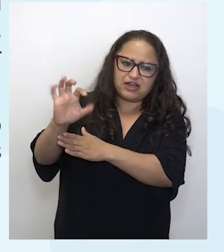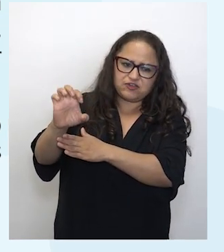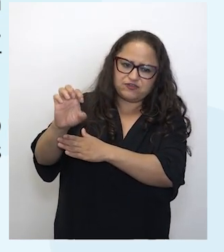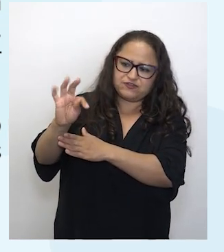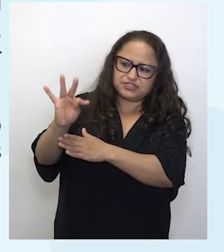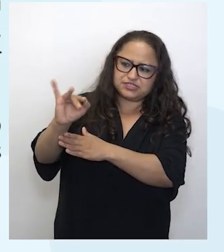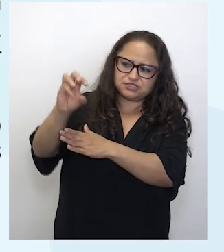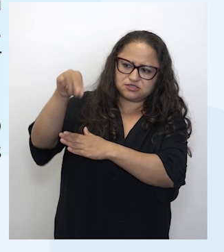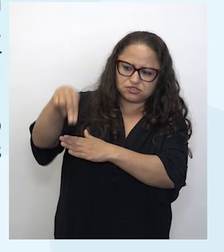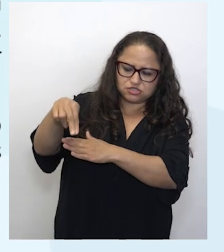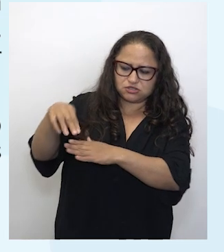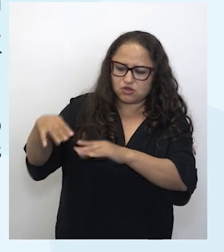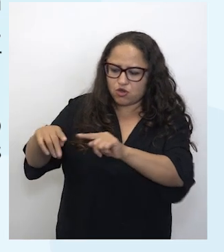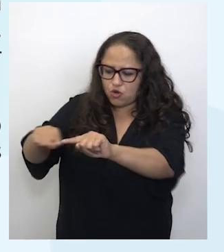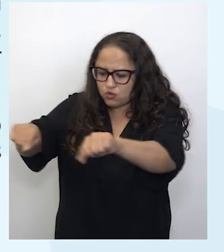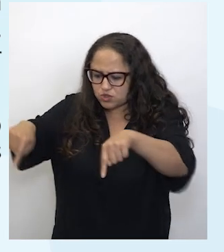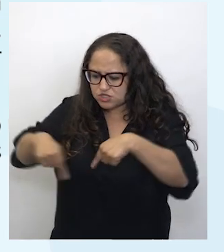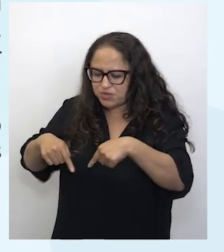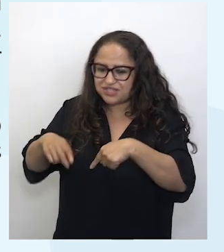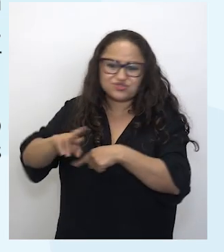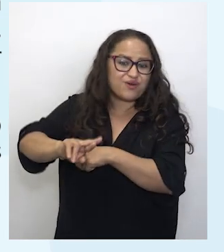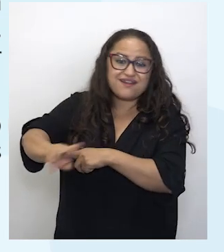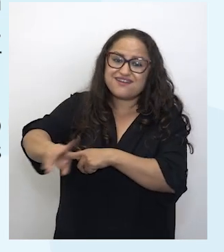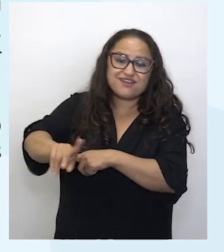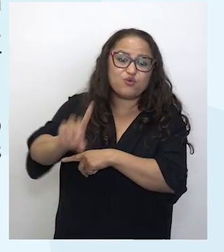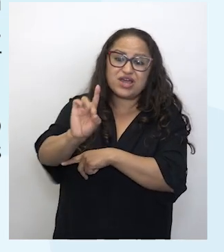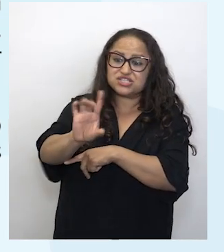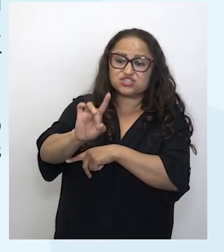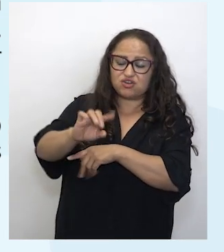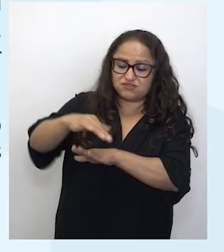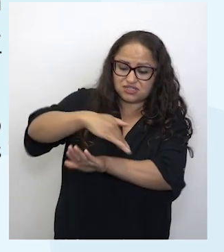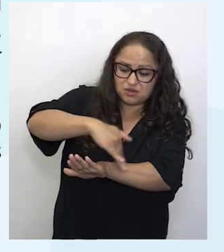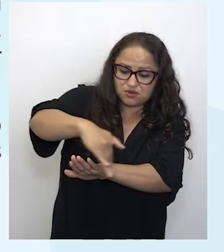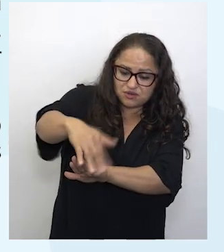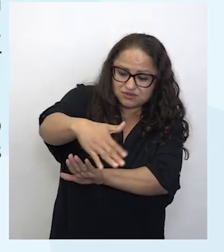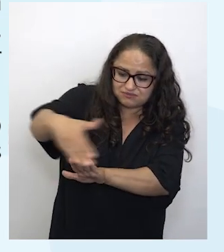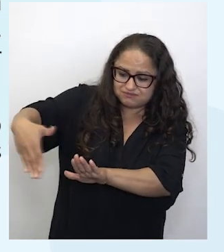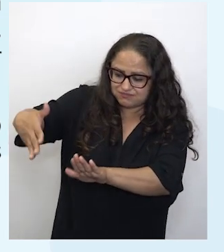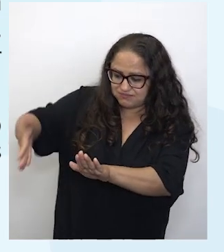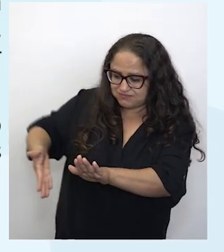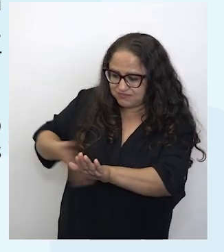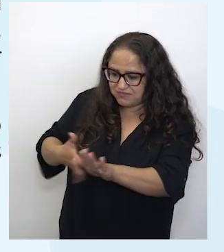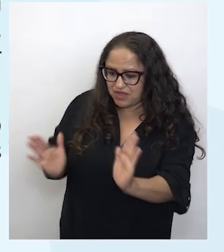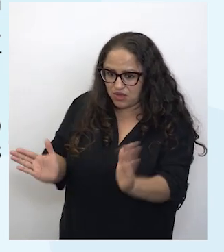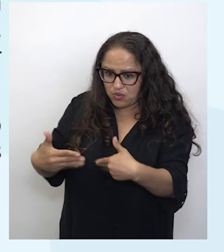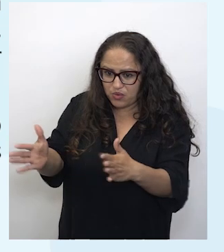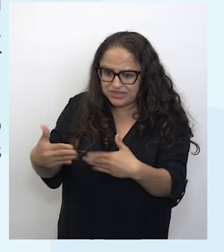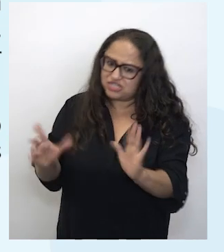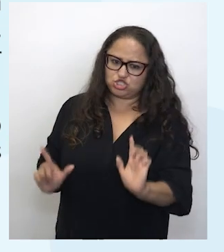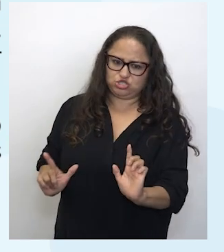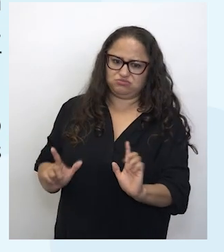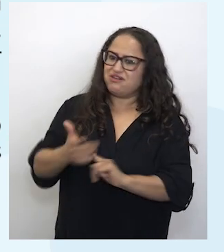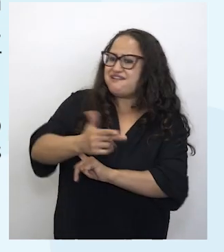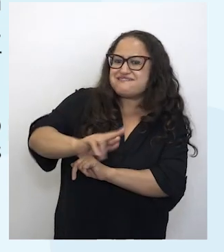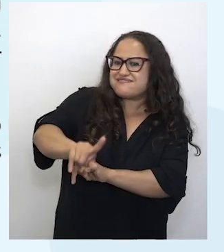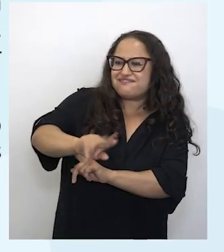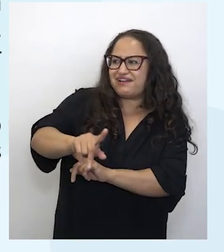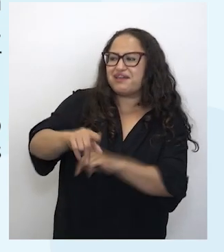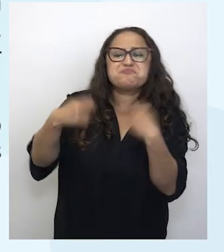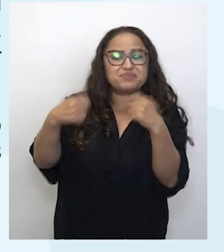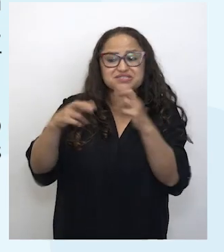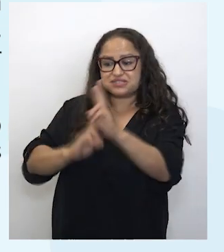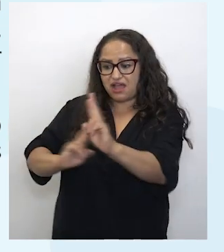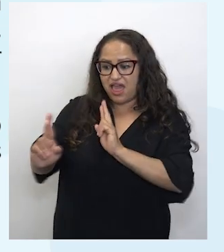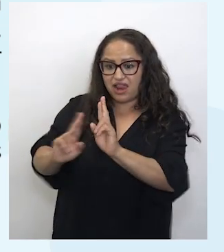ele ser estruturado, não é só delimitar uma área, não é só botar uma cerquinha. E é meu, né? Ele tem que ter ali, estabelecer uma relação